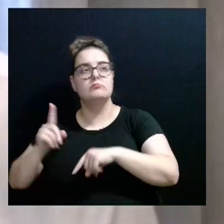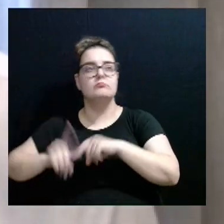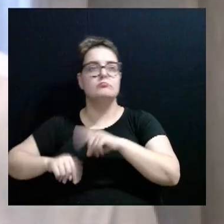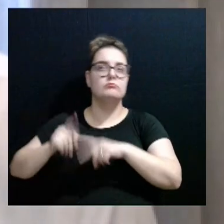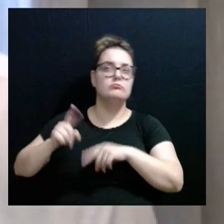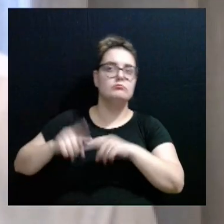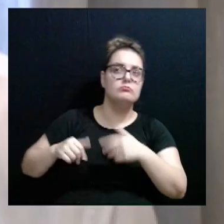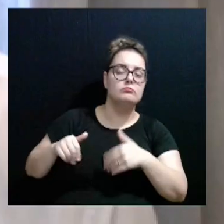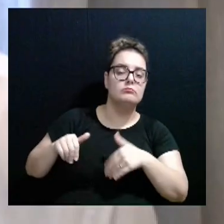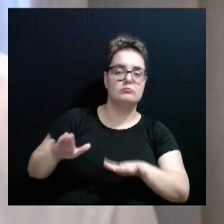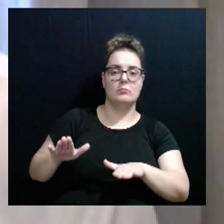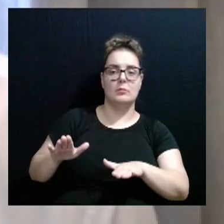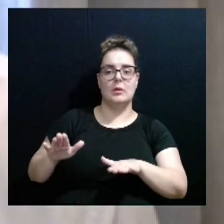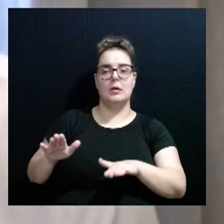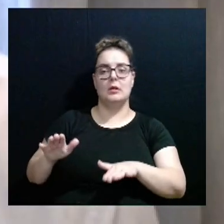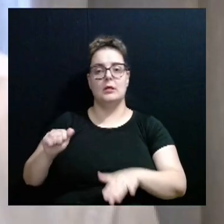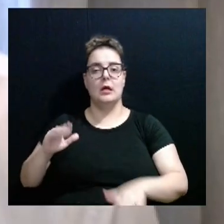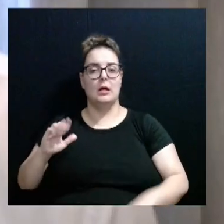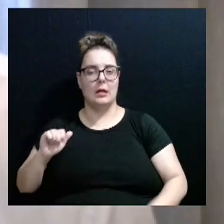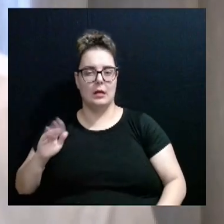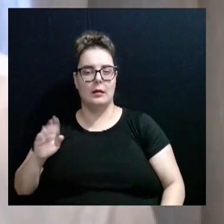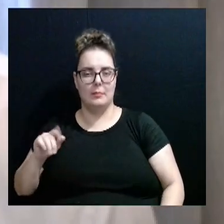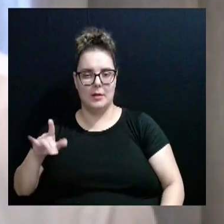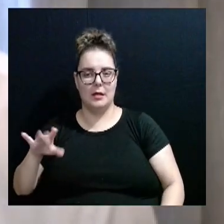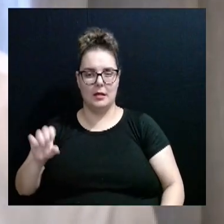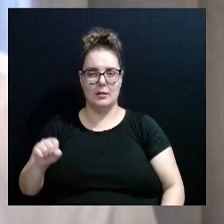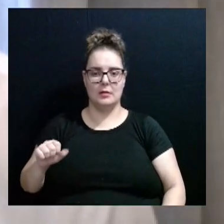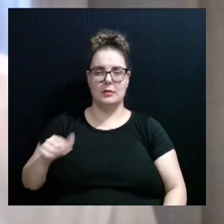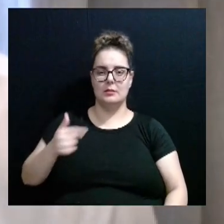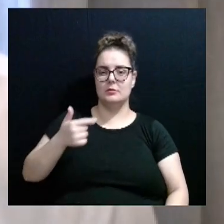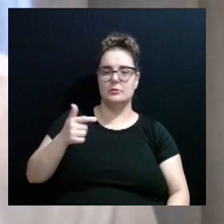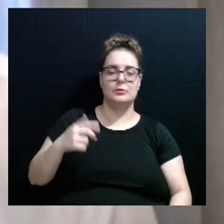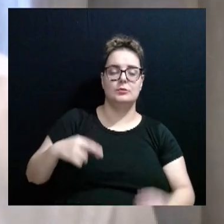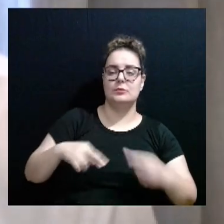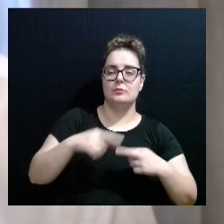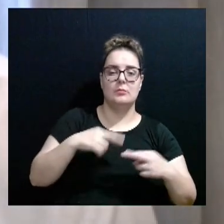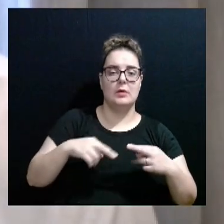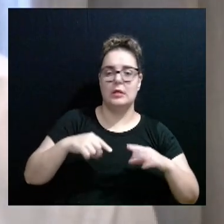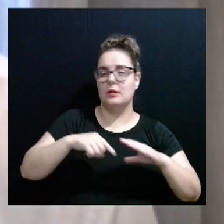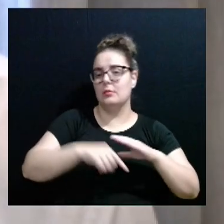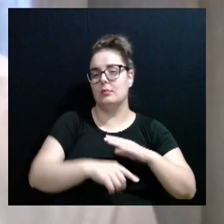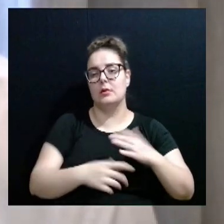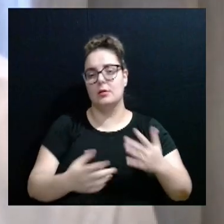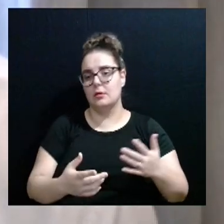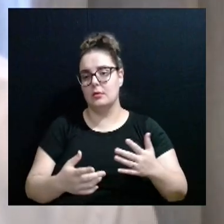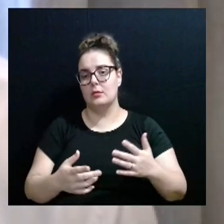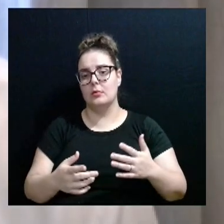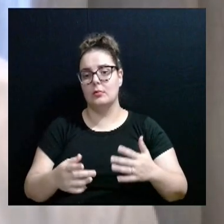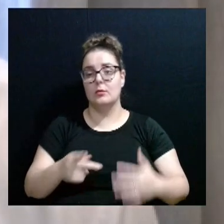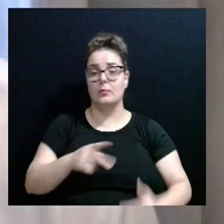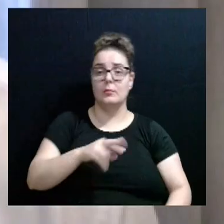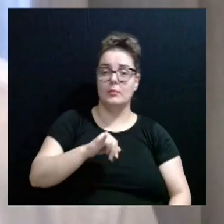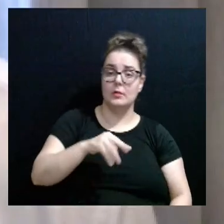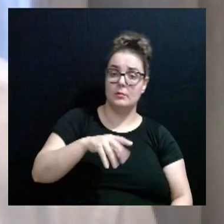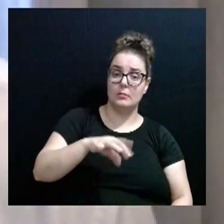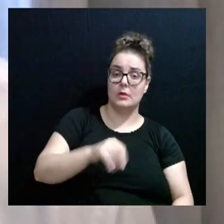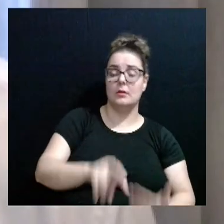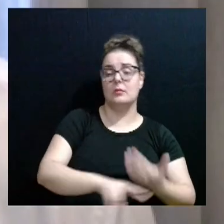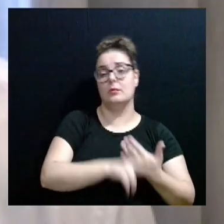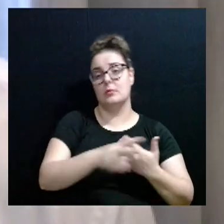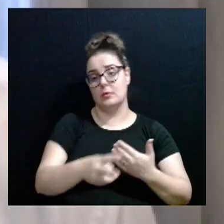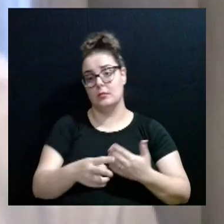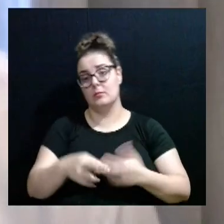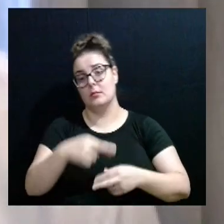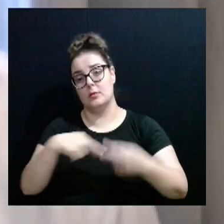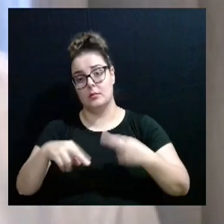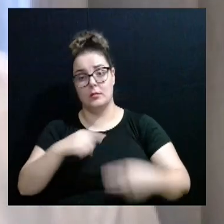acabados, né? Não tem tanta relação com os produtos primários que afetam mais a relação do Brasil com a China, por